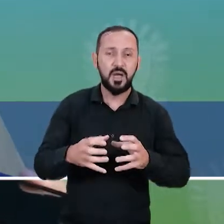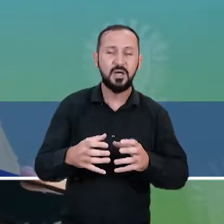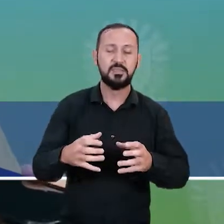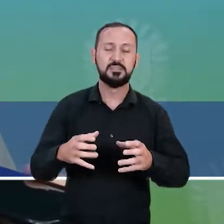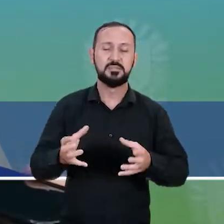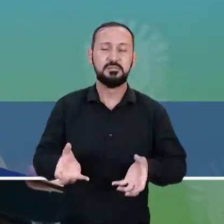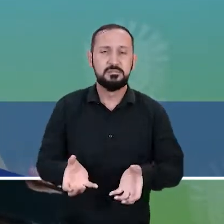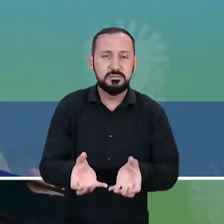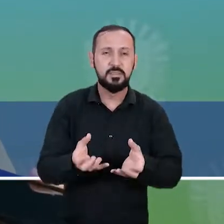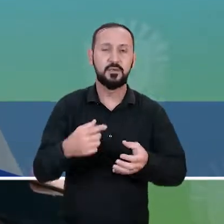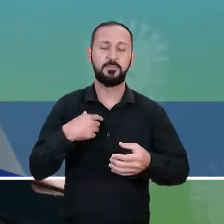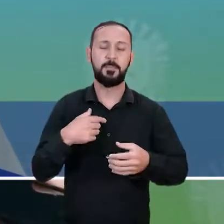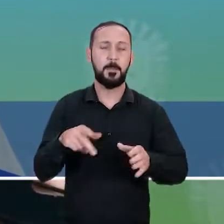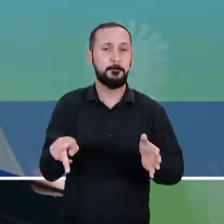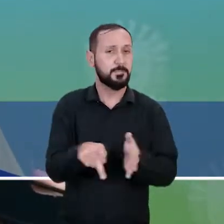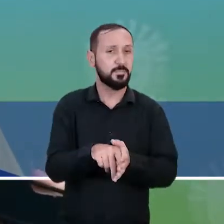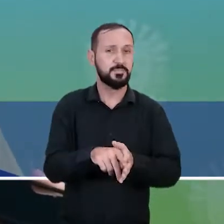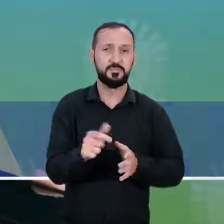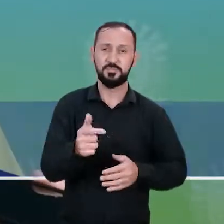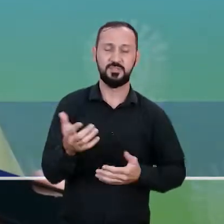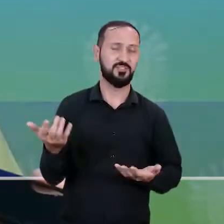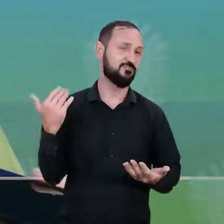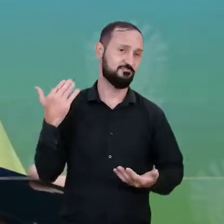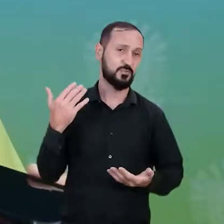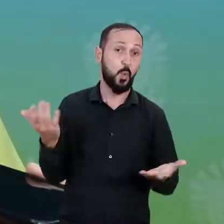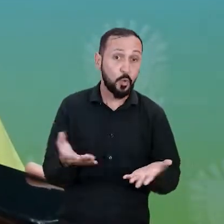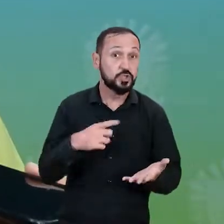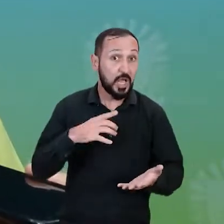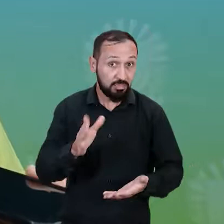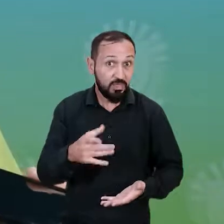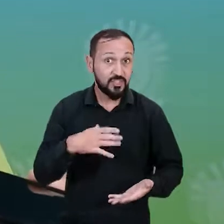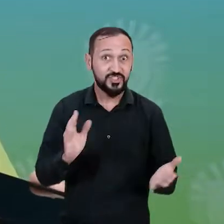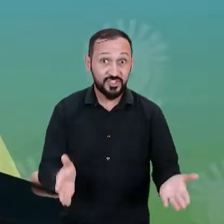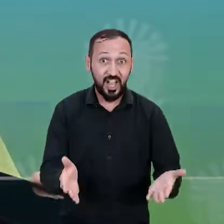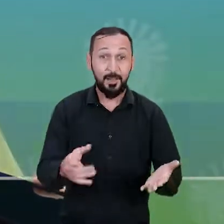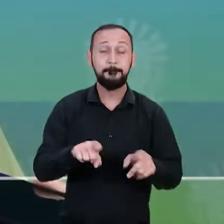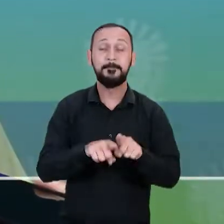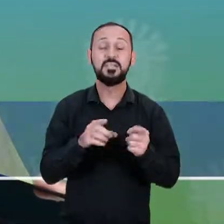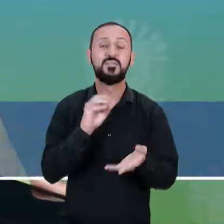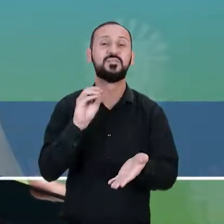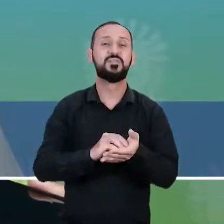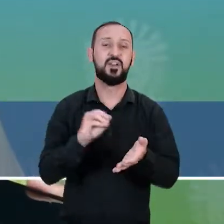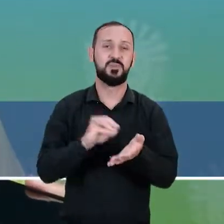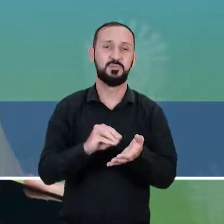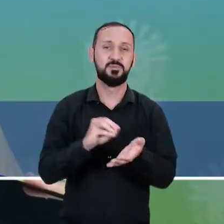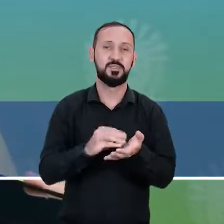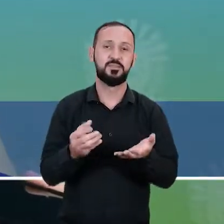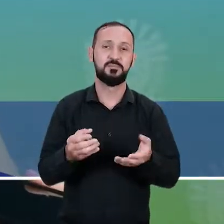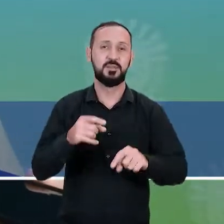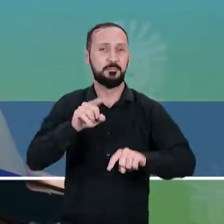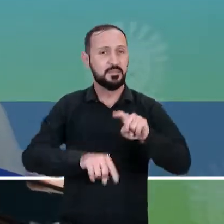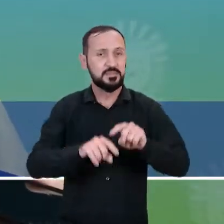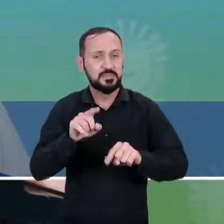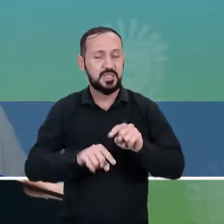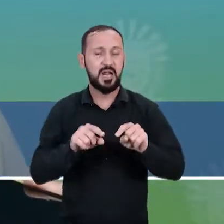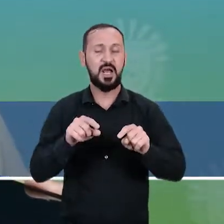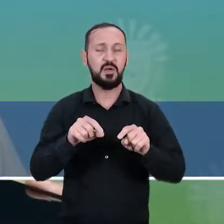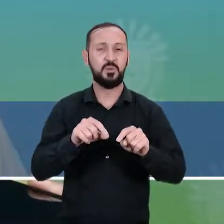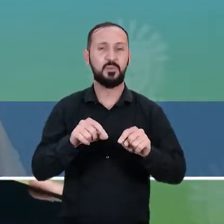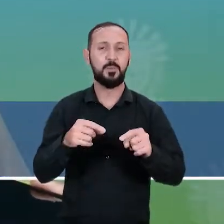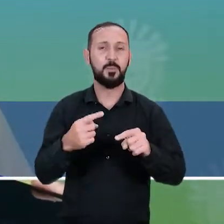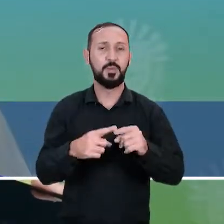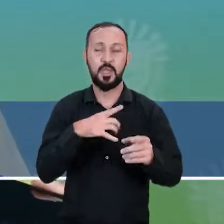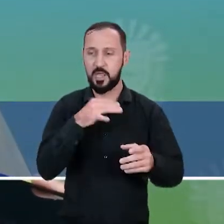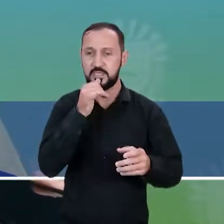máquina, né? De agrícola, né? Tanto é que hoje nós temos, né? Mas ainda falta, né? Falta em implemento, né? Porque nós temos